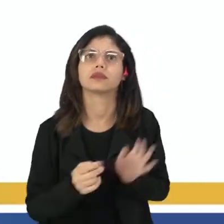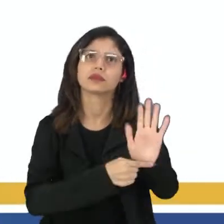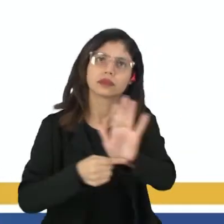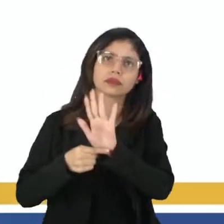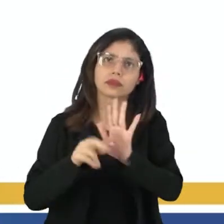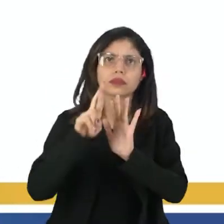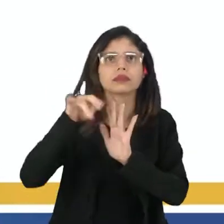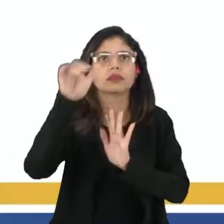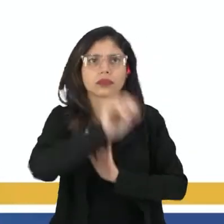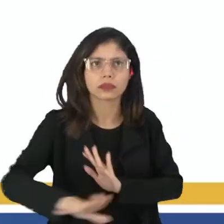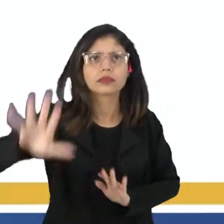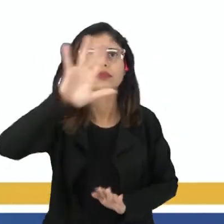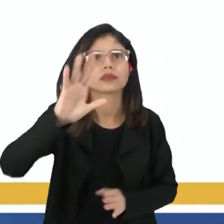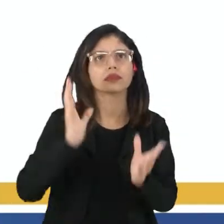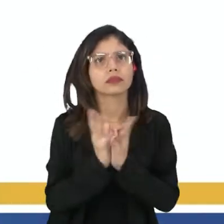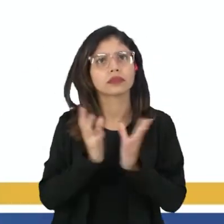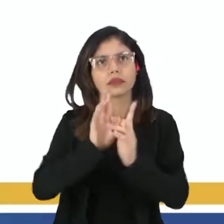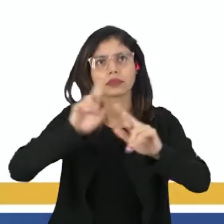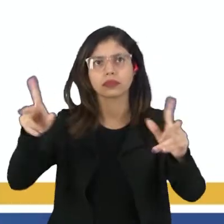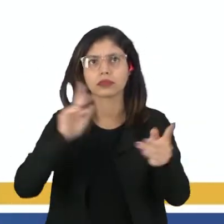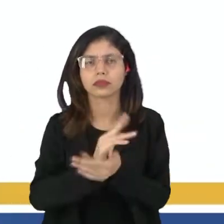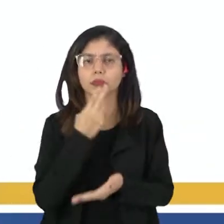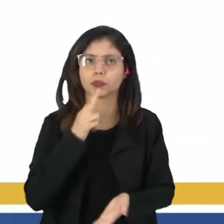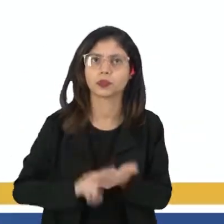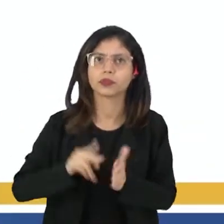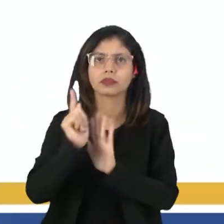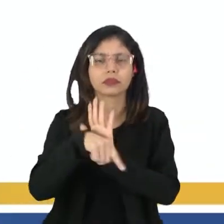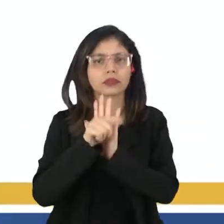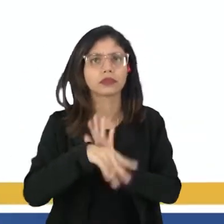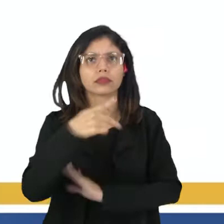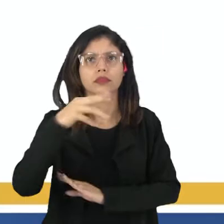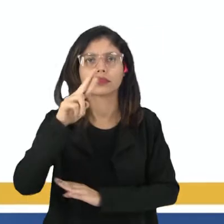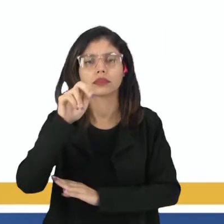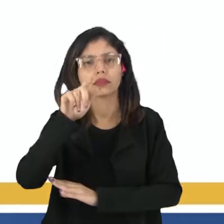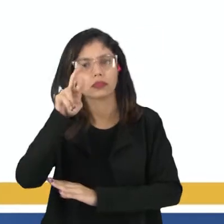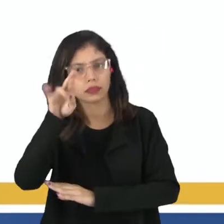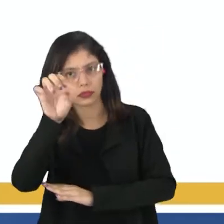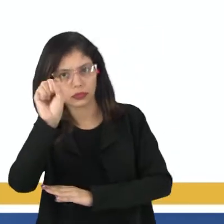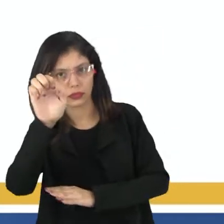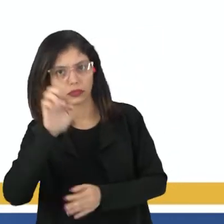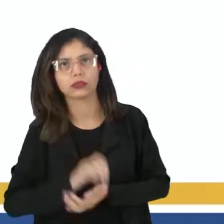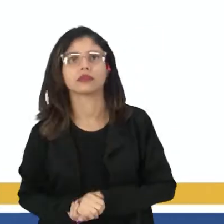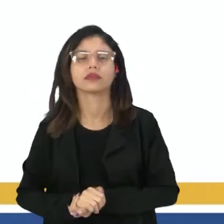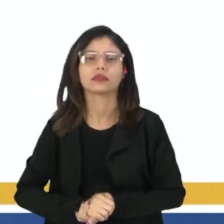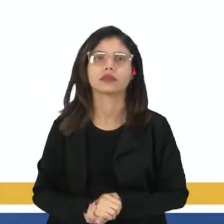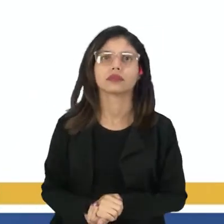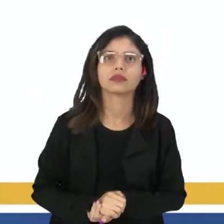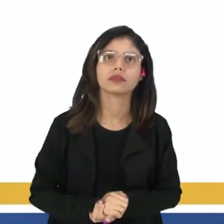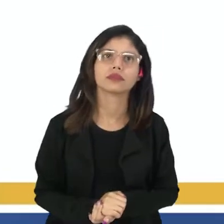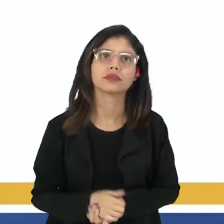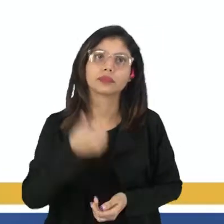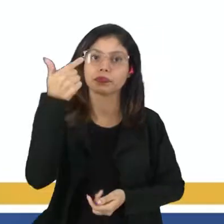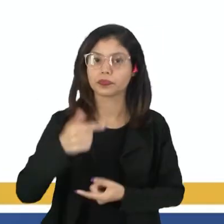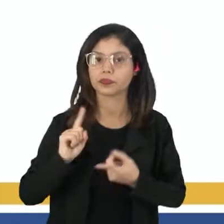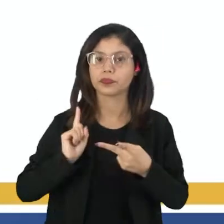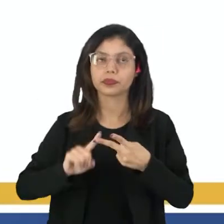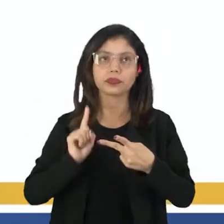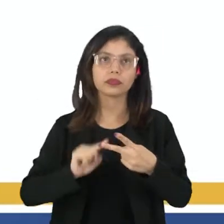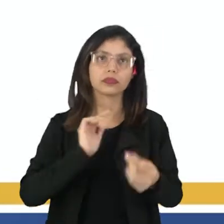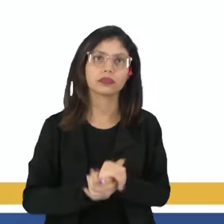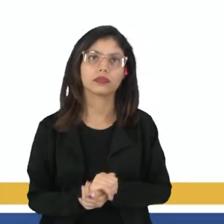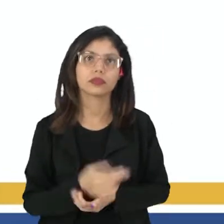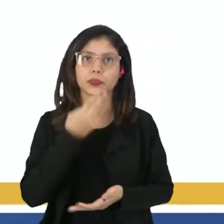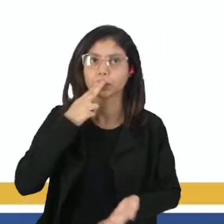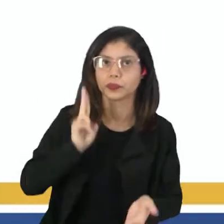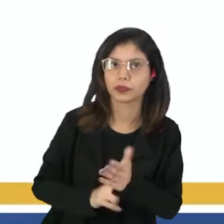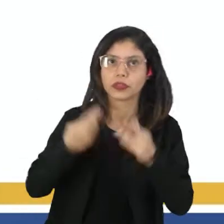nomear genericamente esse conjunto de diferentes cartas como gêneros epistolares, tá? Segundo ponto.